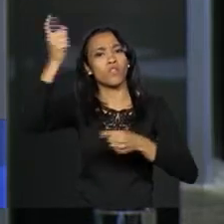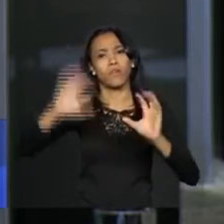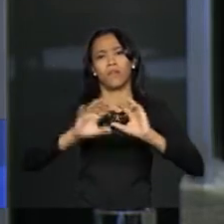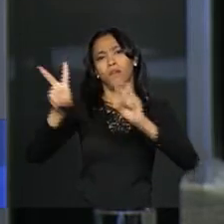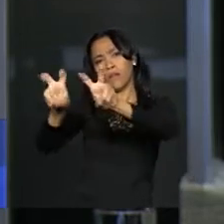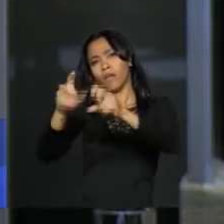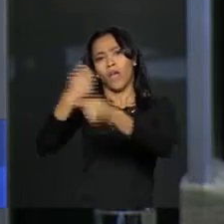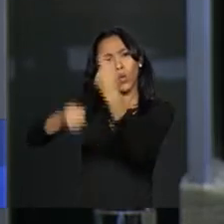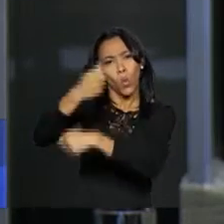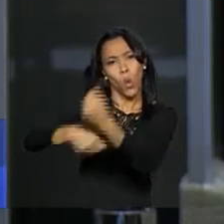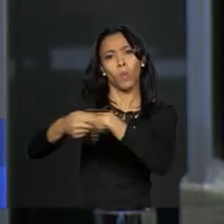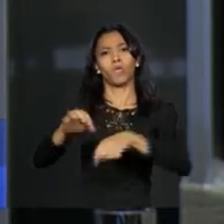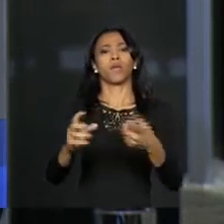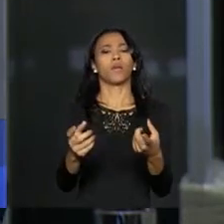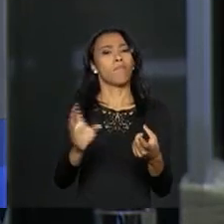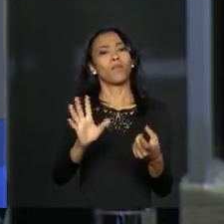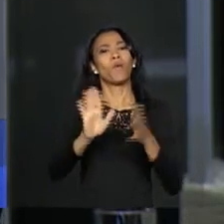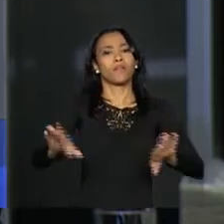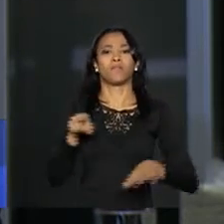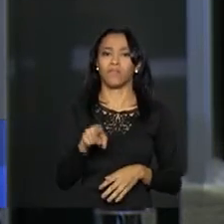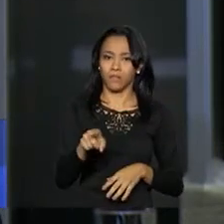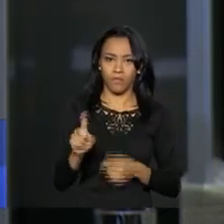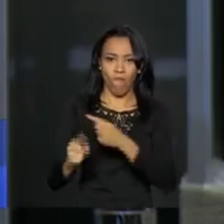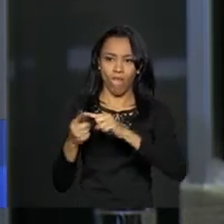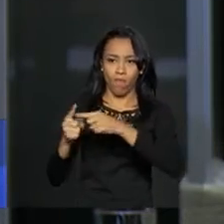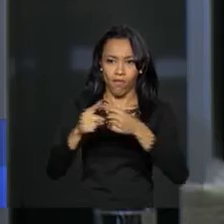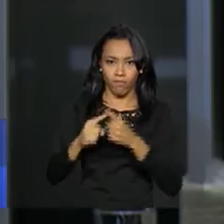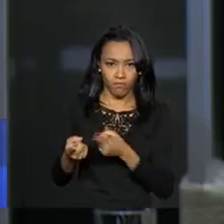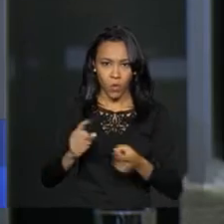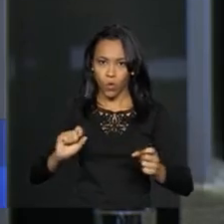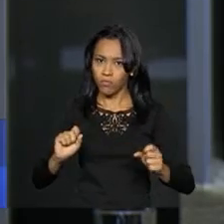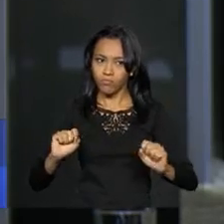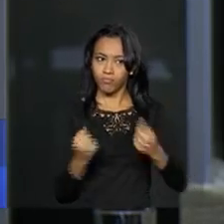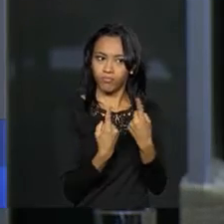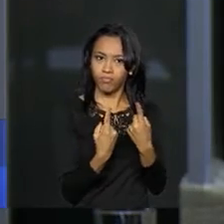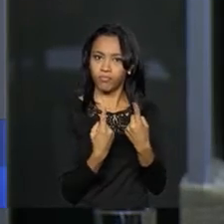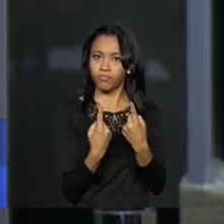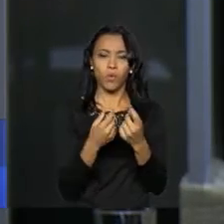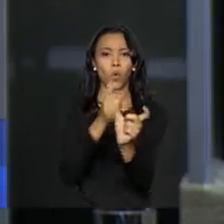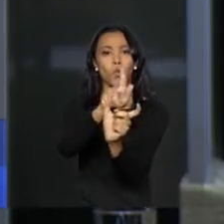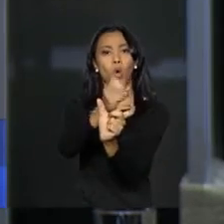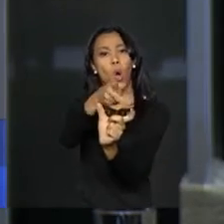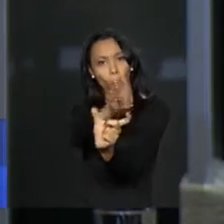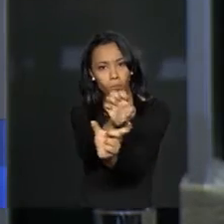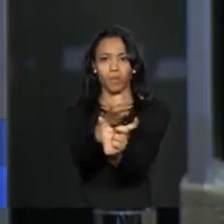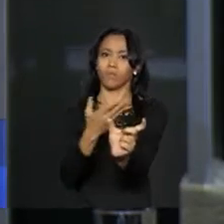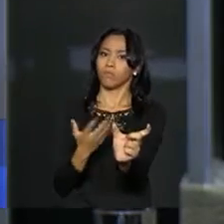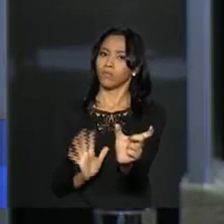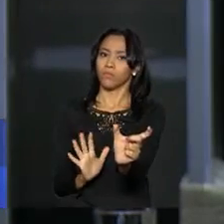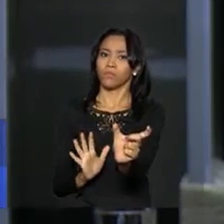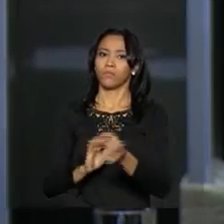a repactuação política. Mas não é dessa forma, dar um golpe a qualquer preço, a qualquer custo.